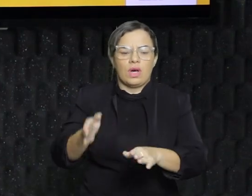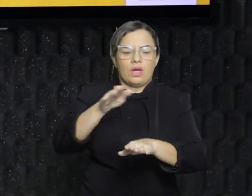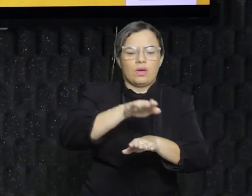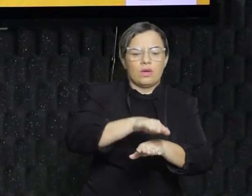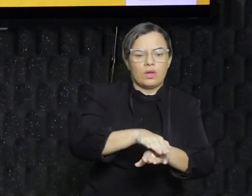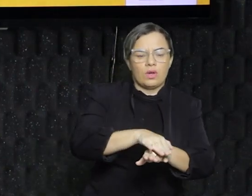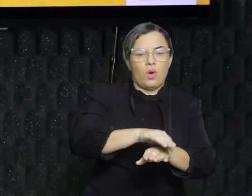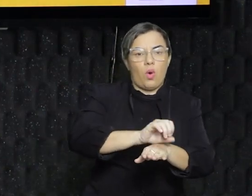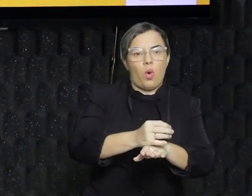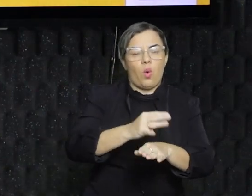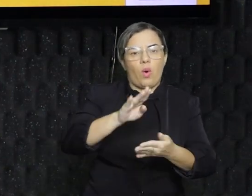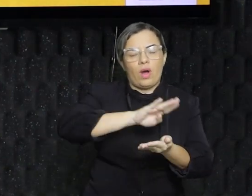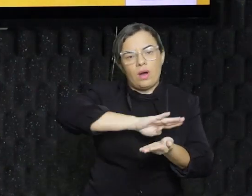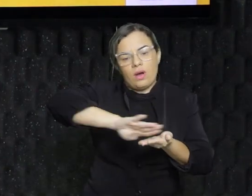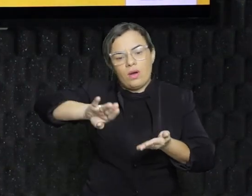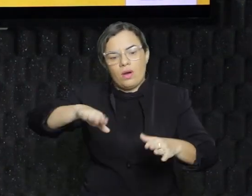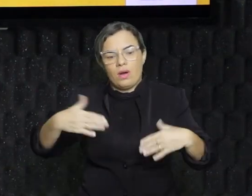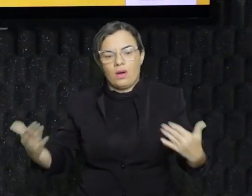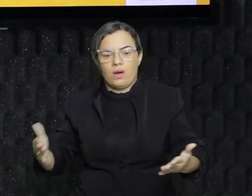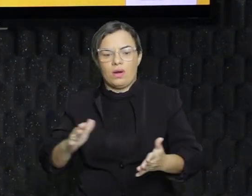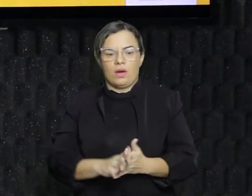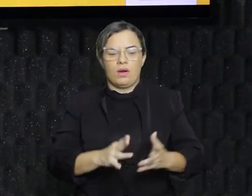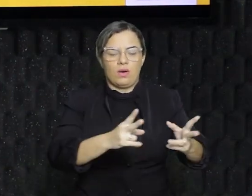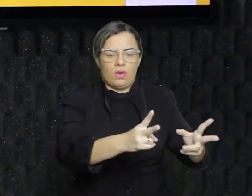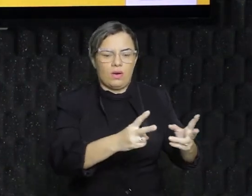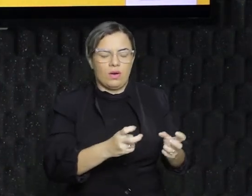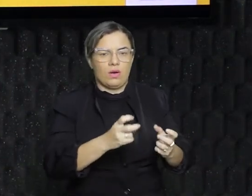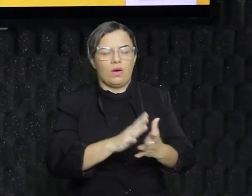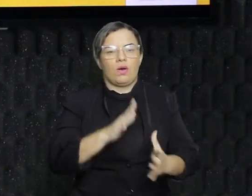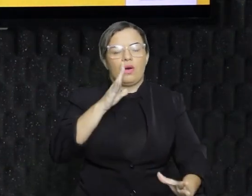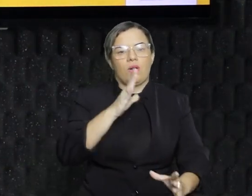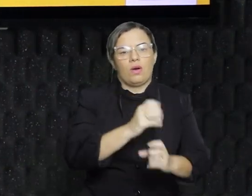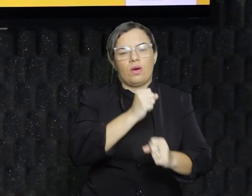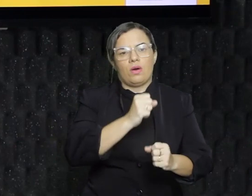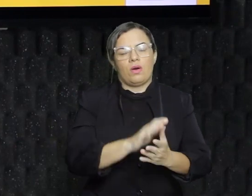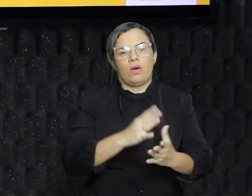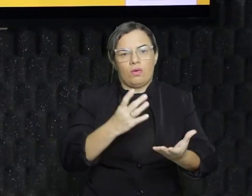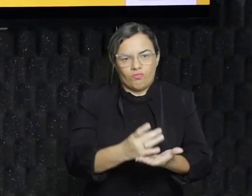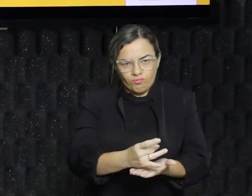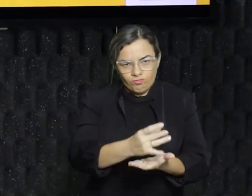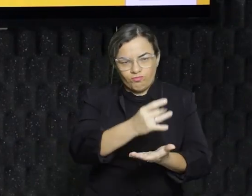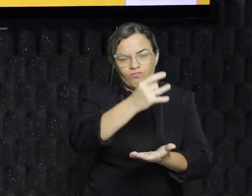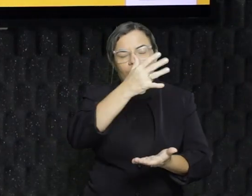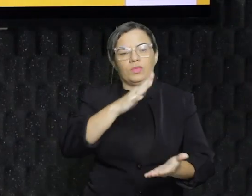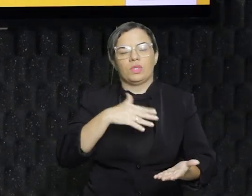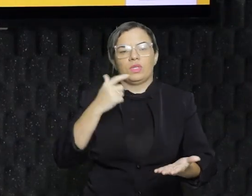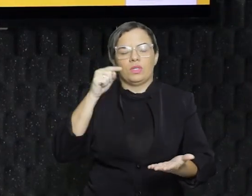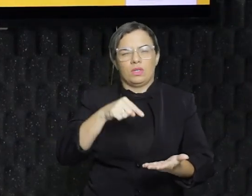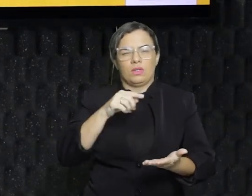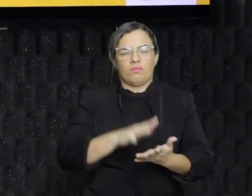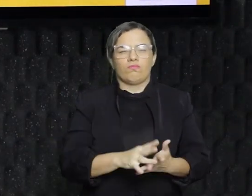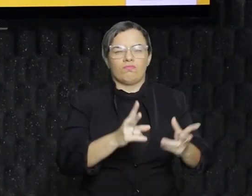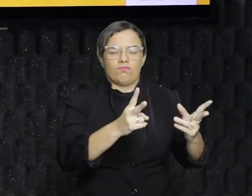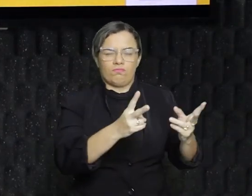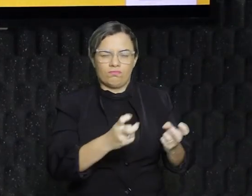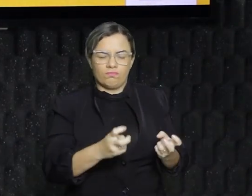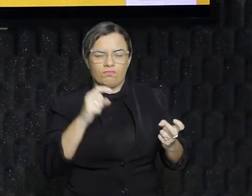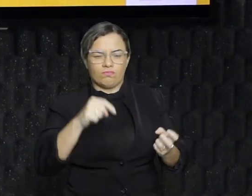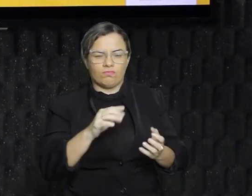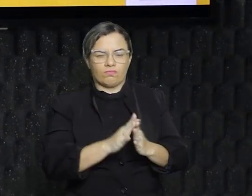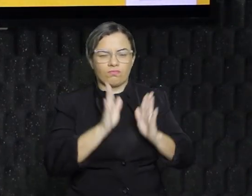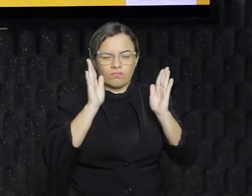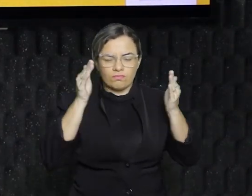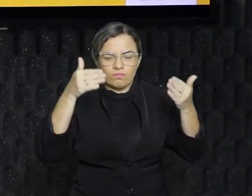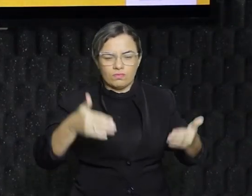excluir? Simples, a perspectiva do lucro, galera, do capitalismo, tá certo? Se você prestar bastante atenção